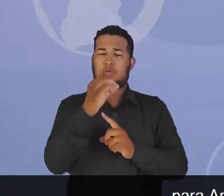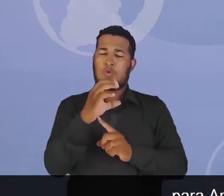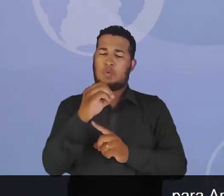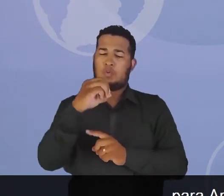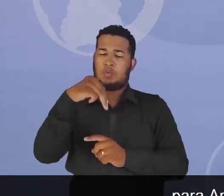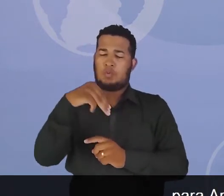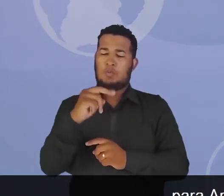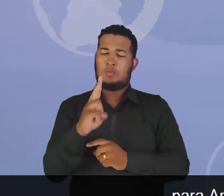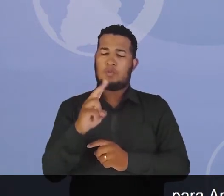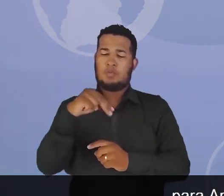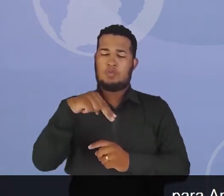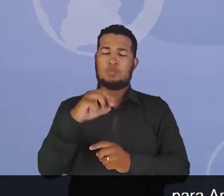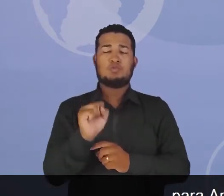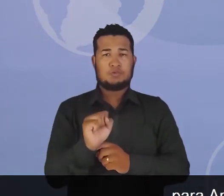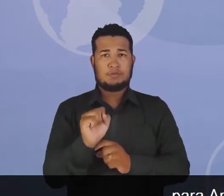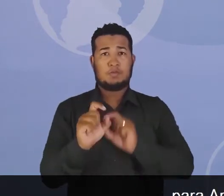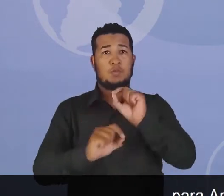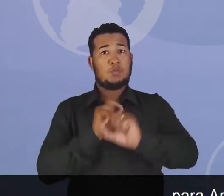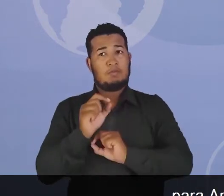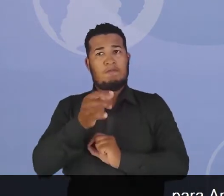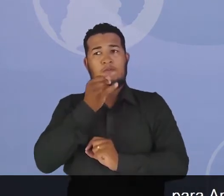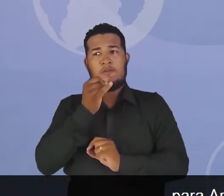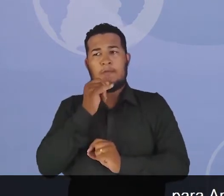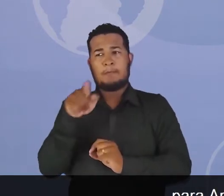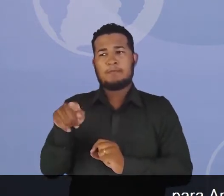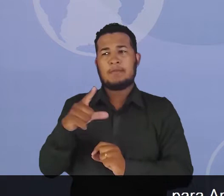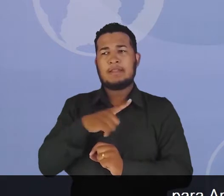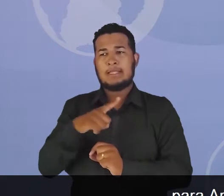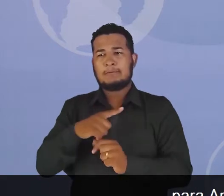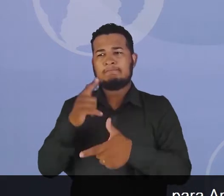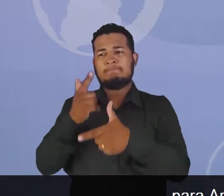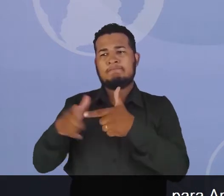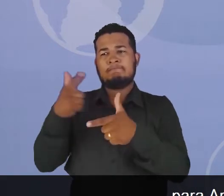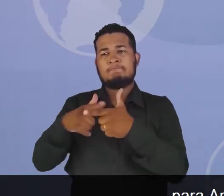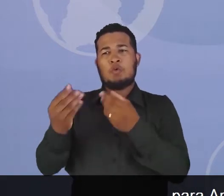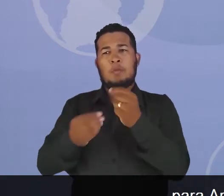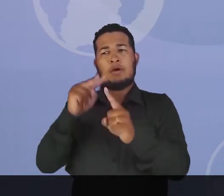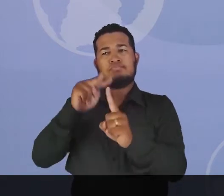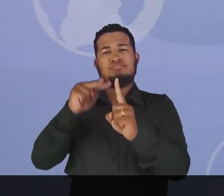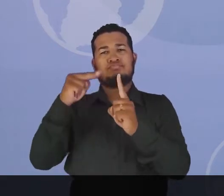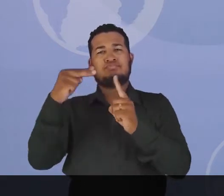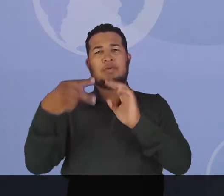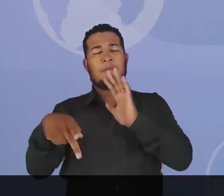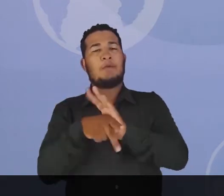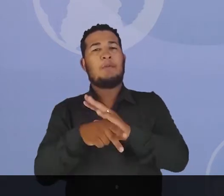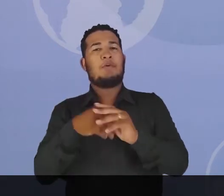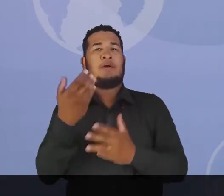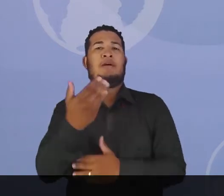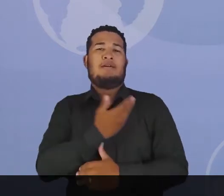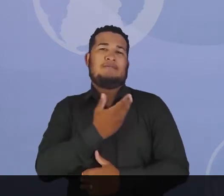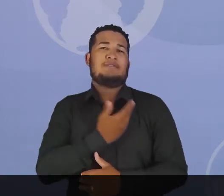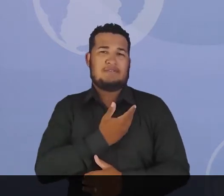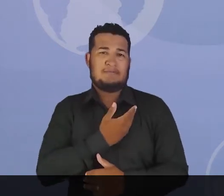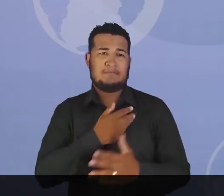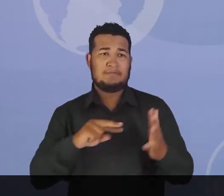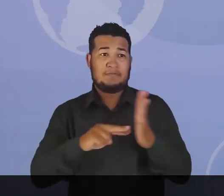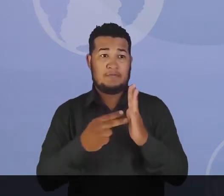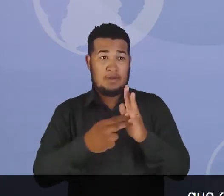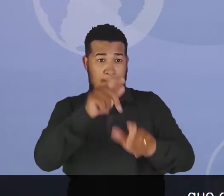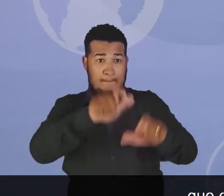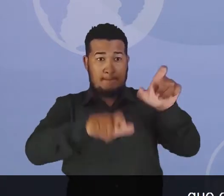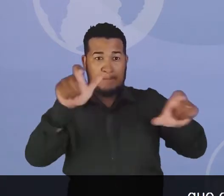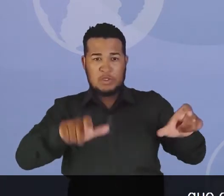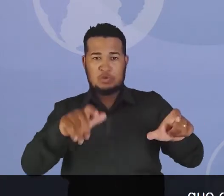Aristóteles, houve uma falha ali do ponto de vista da amizade. As pessoas não conseguiram